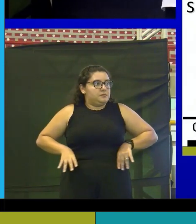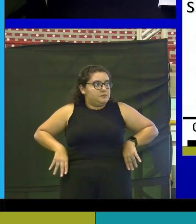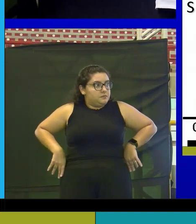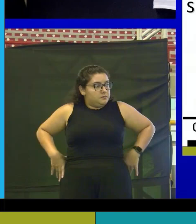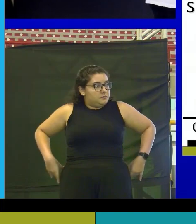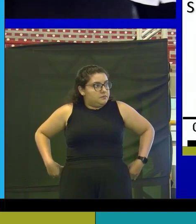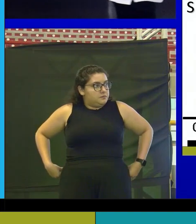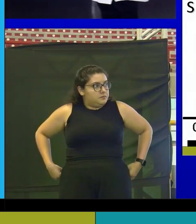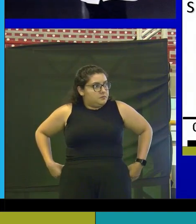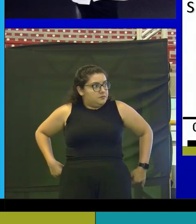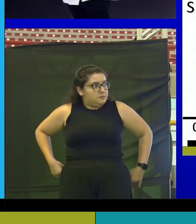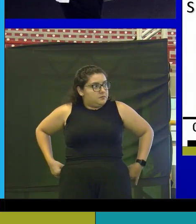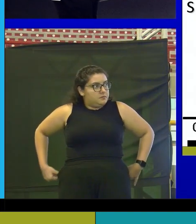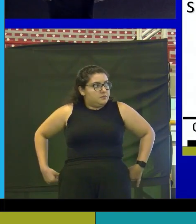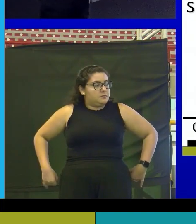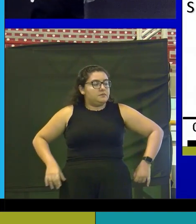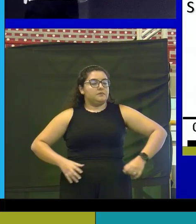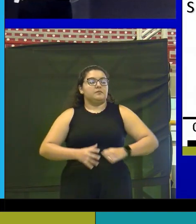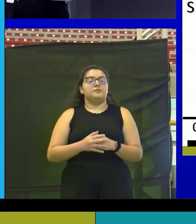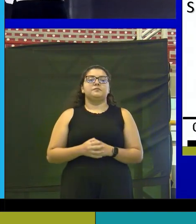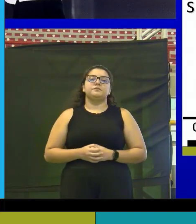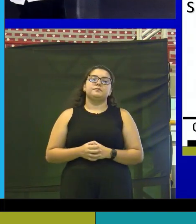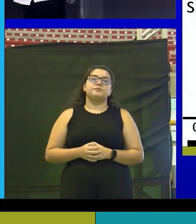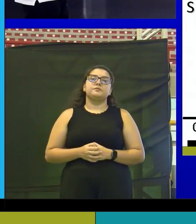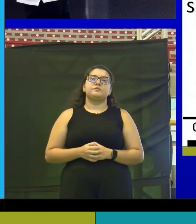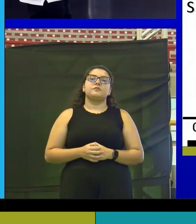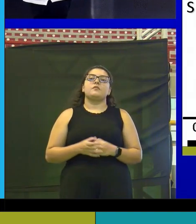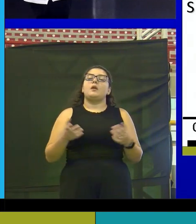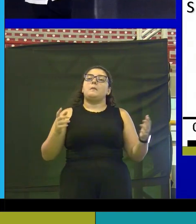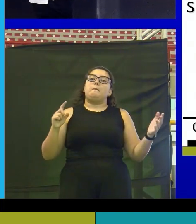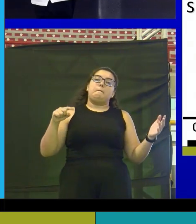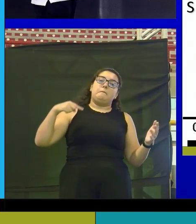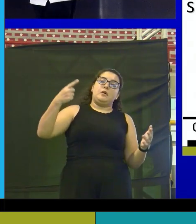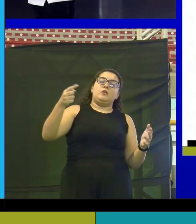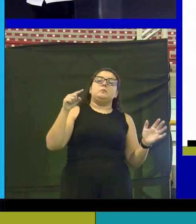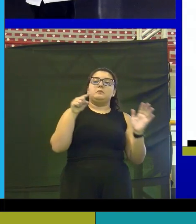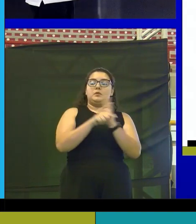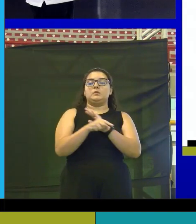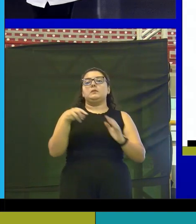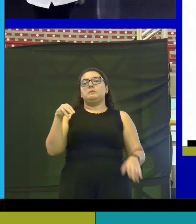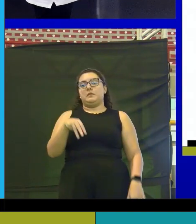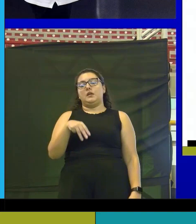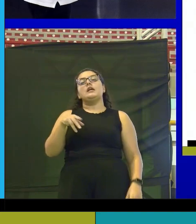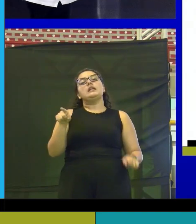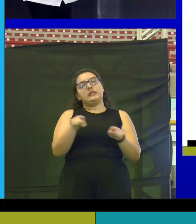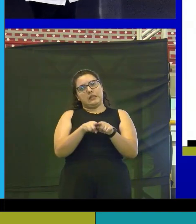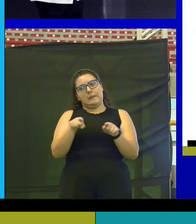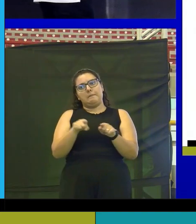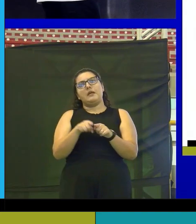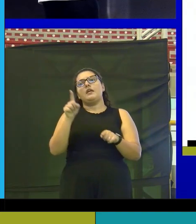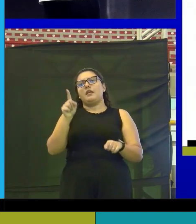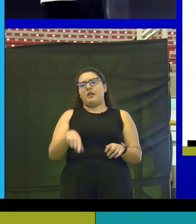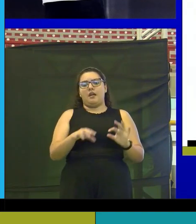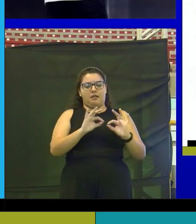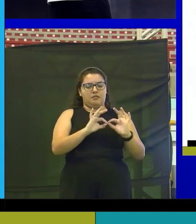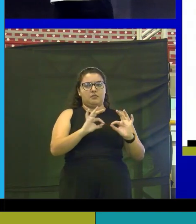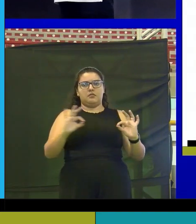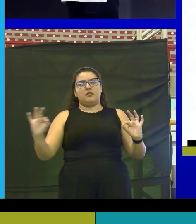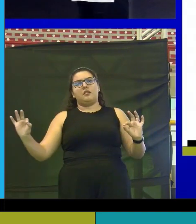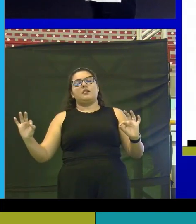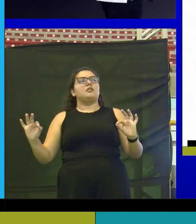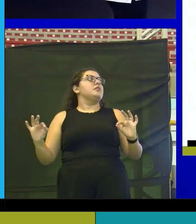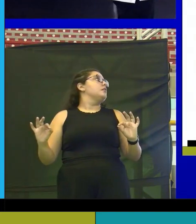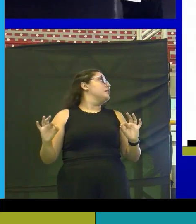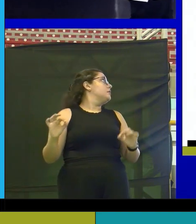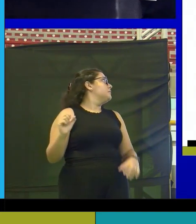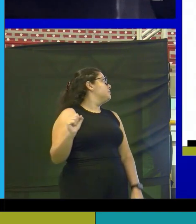aí de novo. Não, quero não. Olha só, pessoal, a nossa próxima questão de matemática também é uma reta, tá? Questão Enem